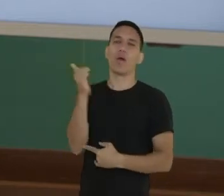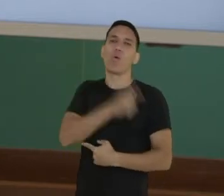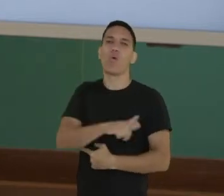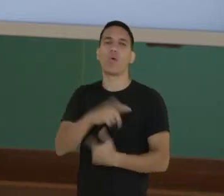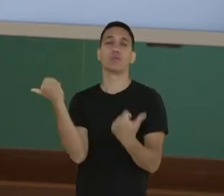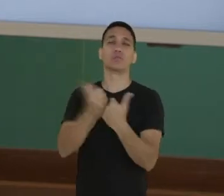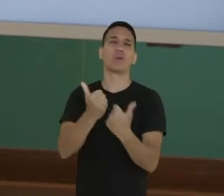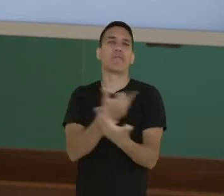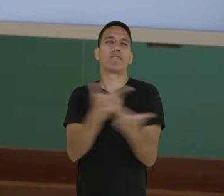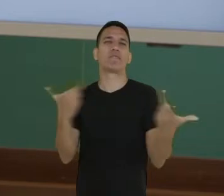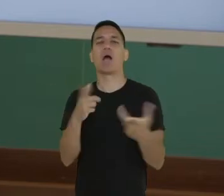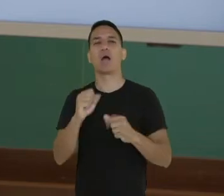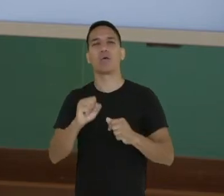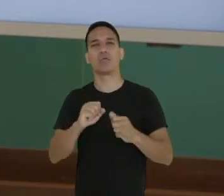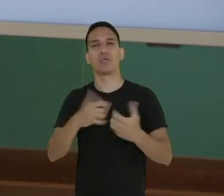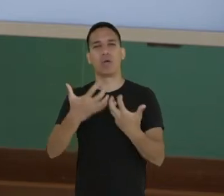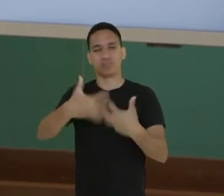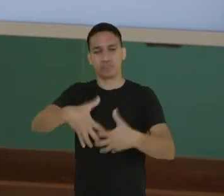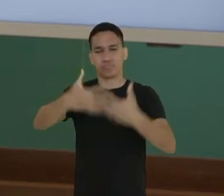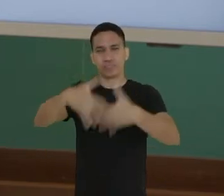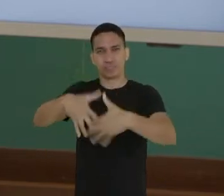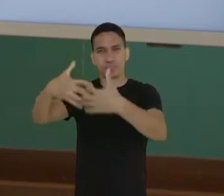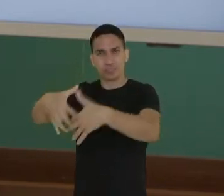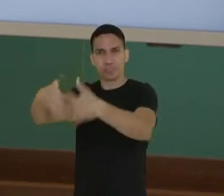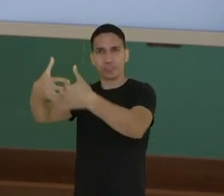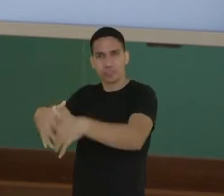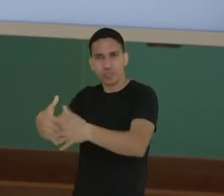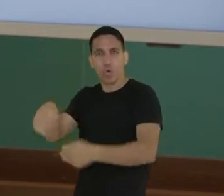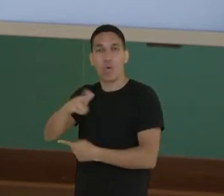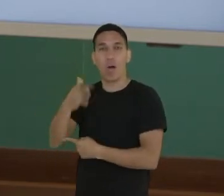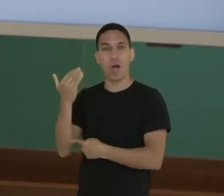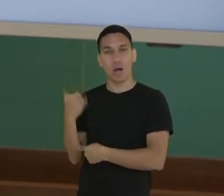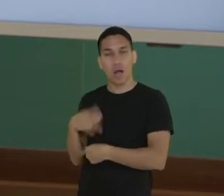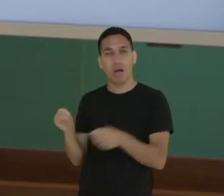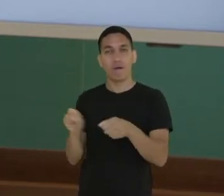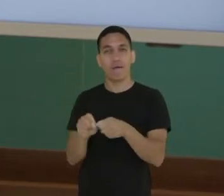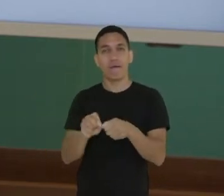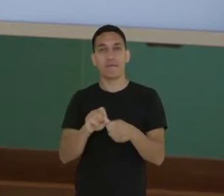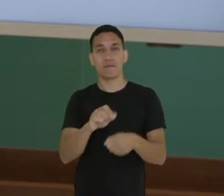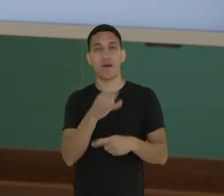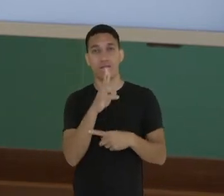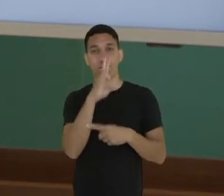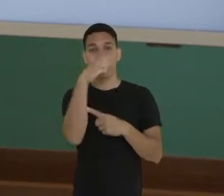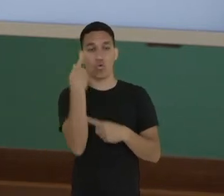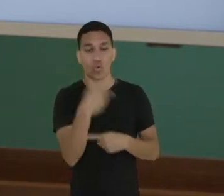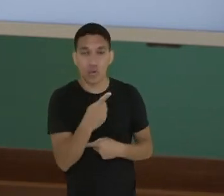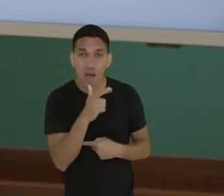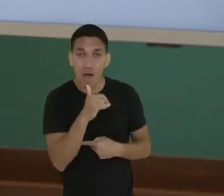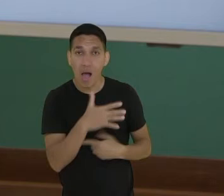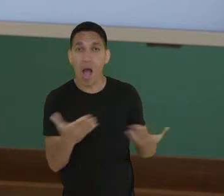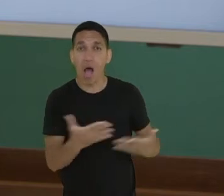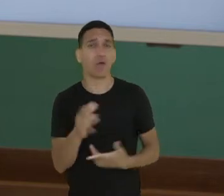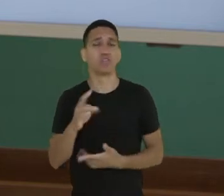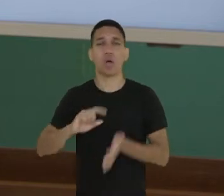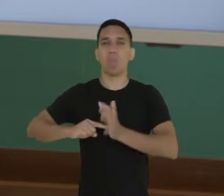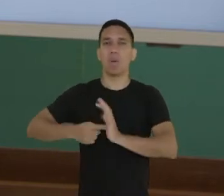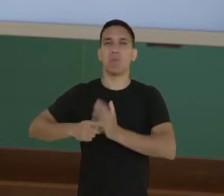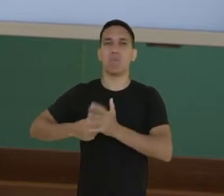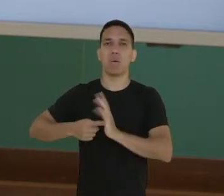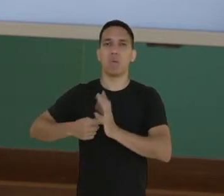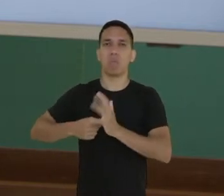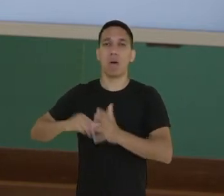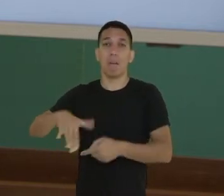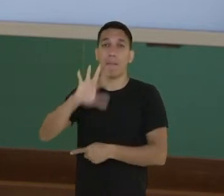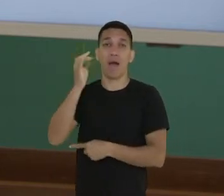monte de correias, né, que era utilizada a energia mecânica da água, agora eu vou lá, ligo um motor e está tudo fácil. É muito mais